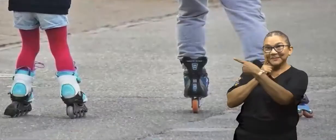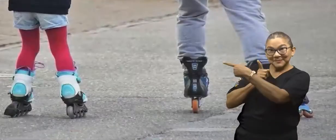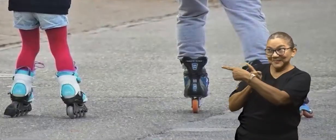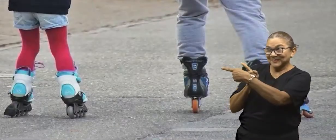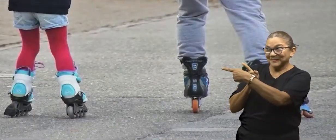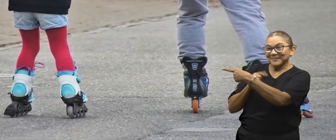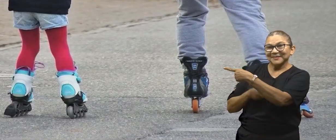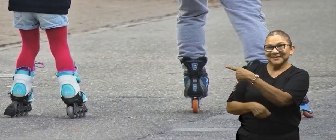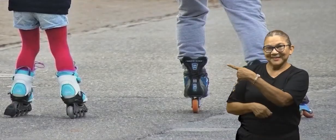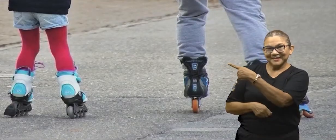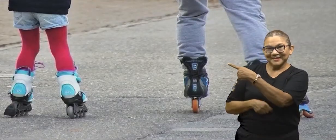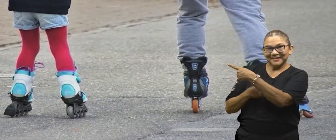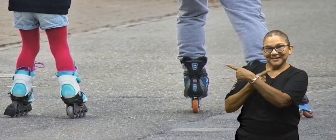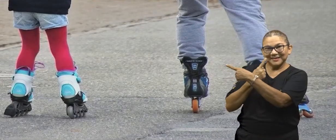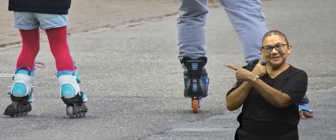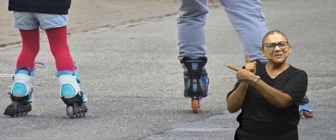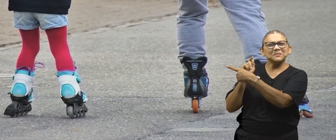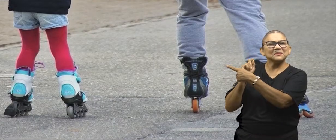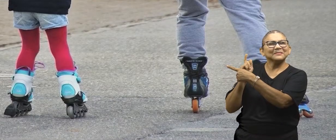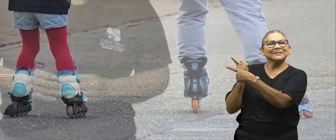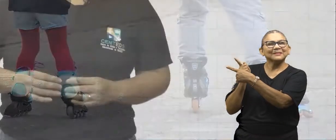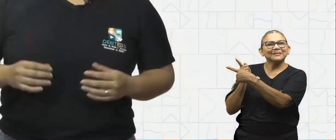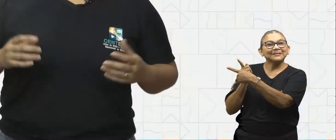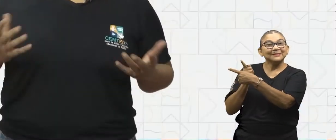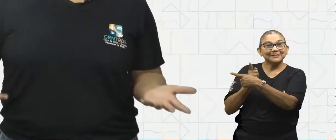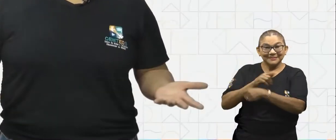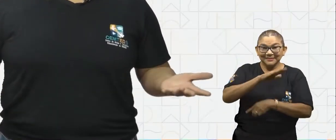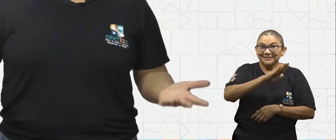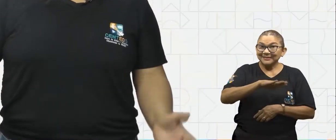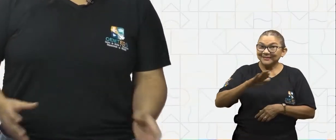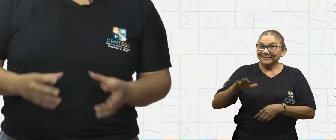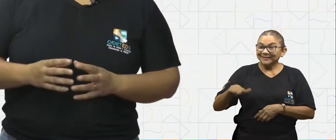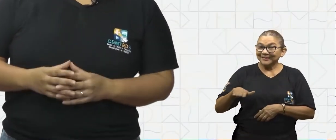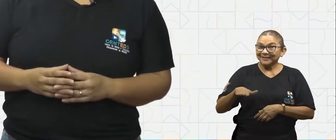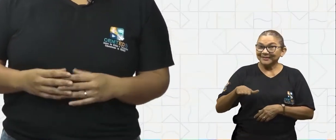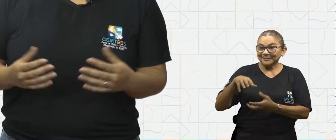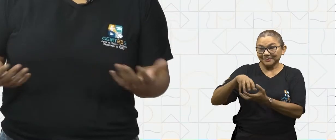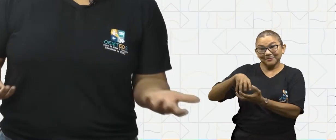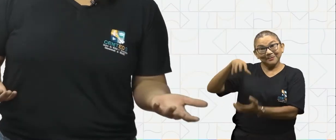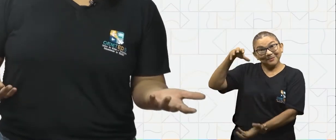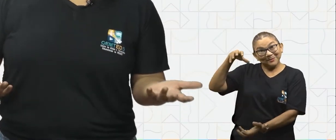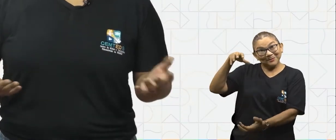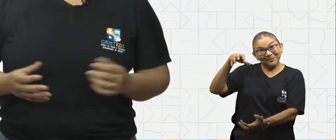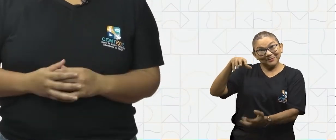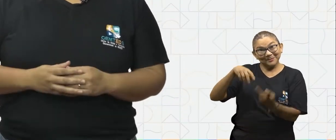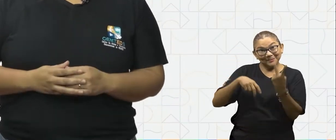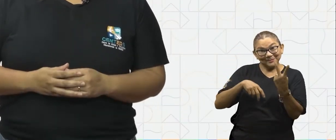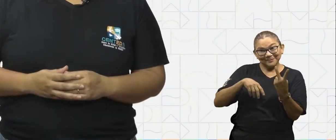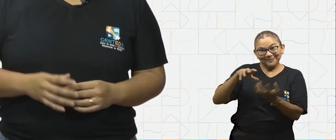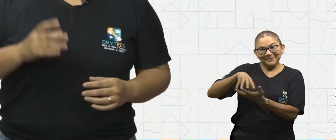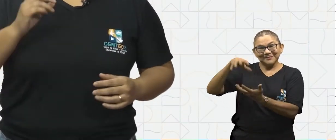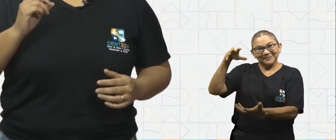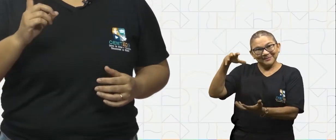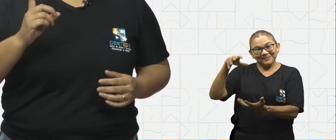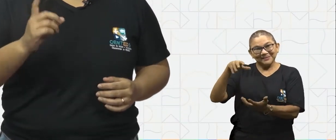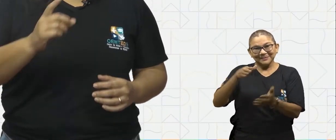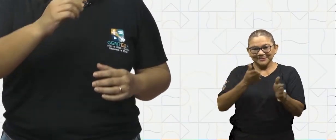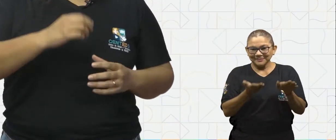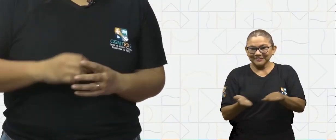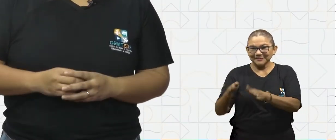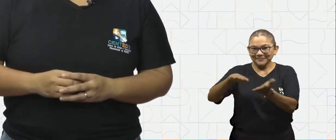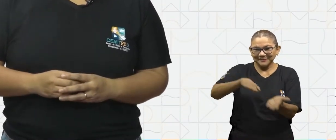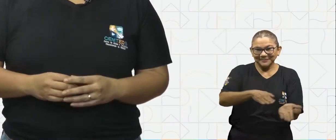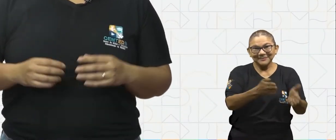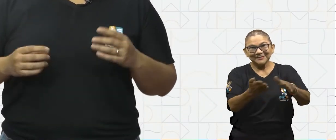imagem. O que esta imagem retrata? Crianças andando de patins com um adulto, não é mesmo? Você